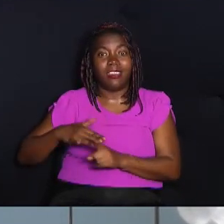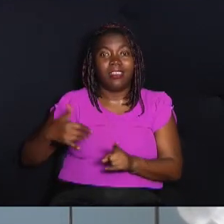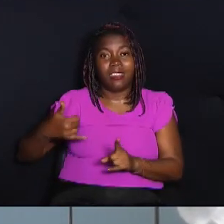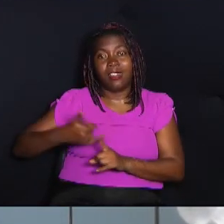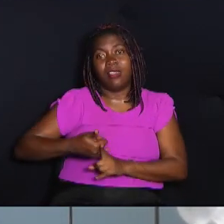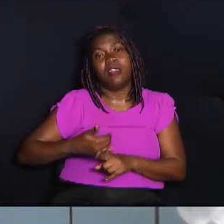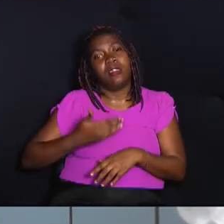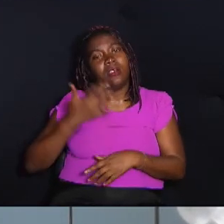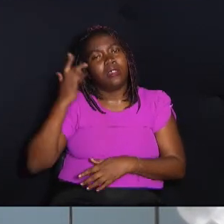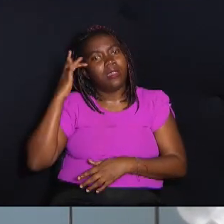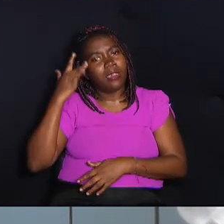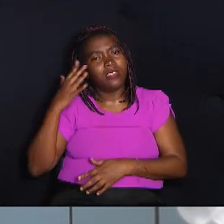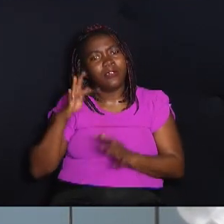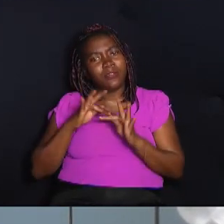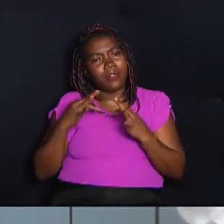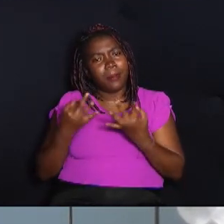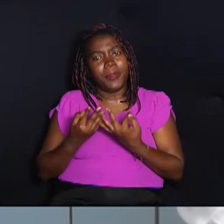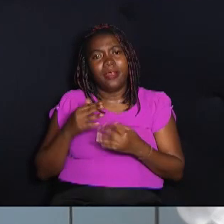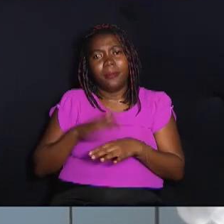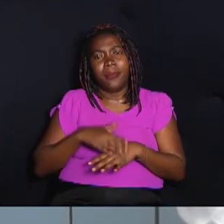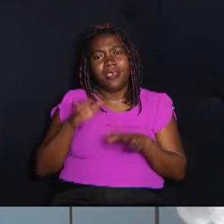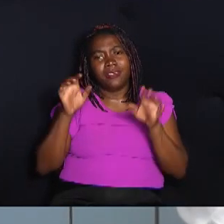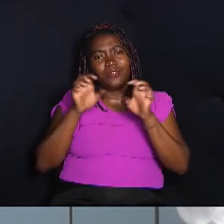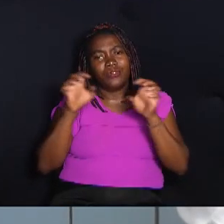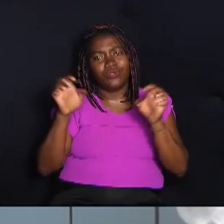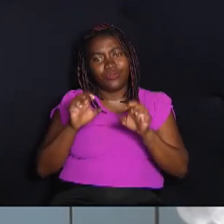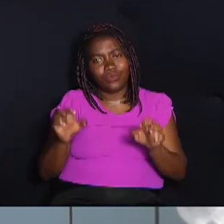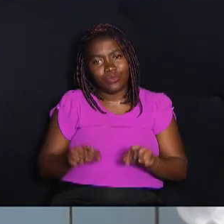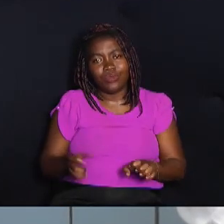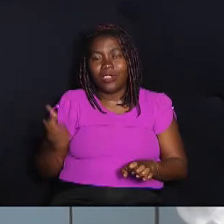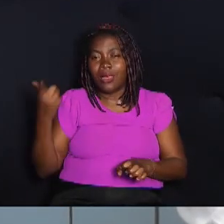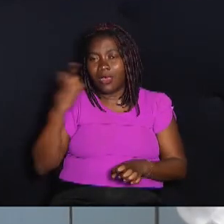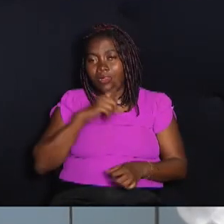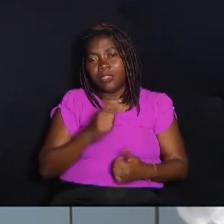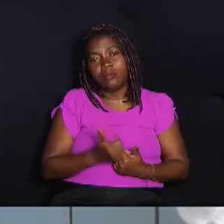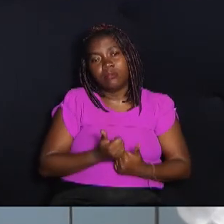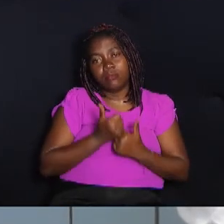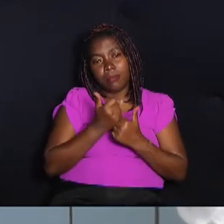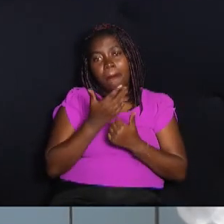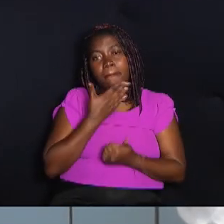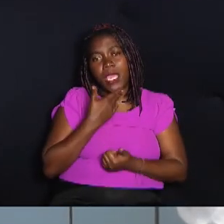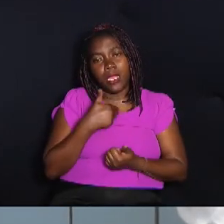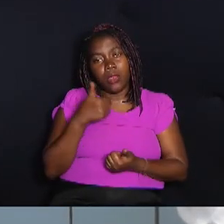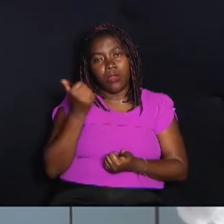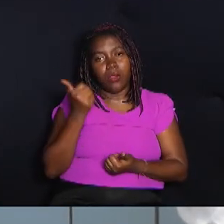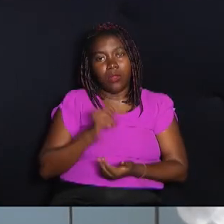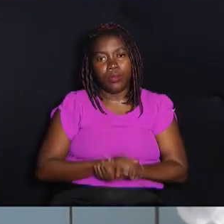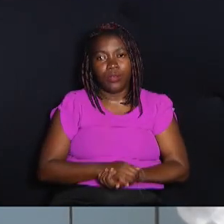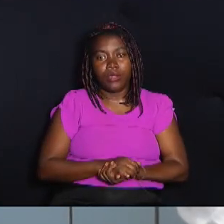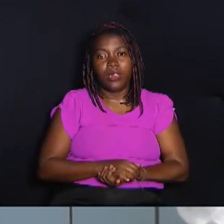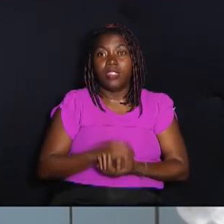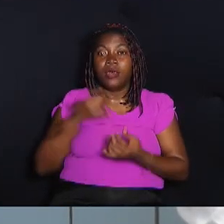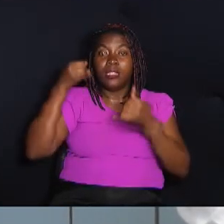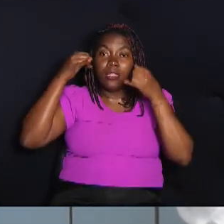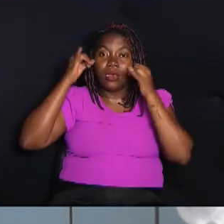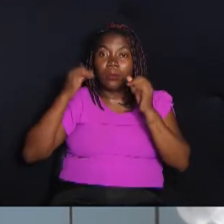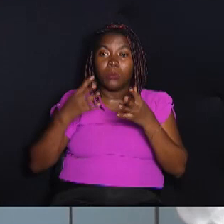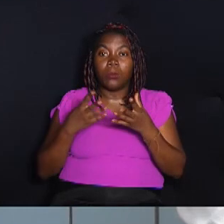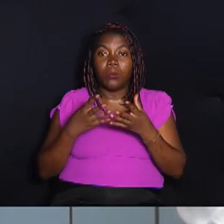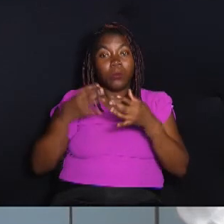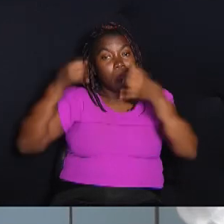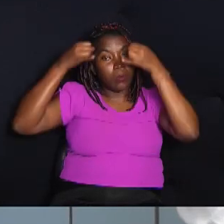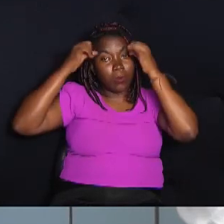que uma família mais estruturada, ela consegue dar um suporte melhor, né, e evitar muitos, né, a